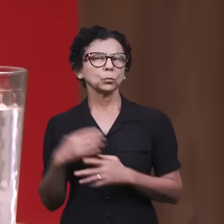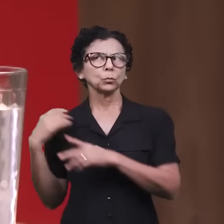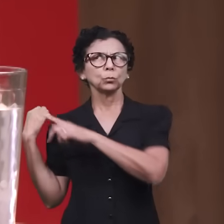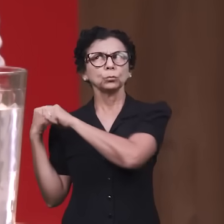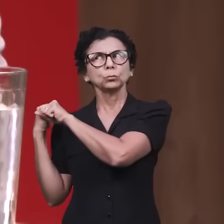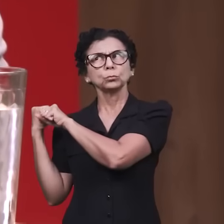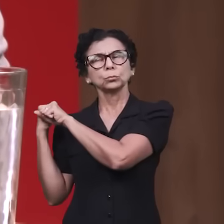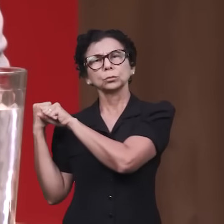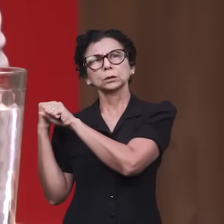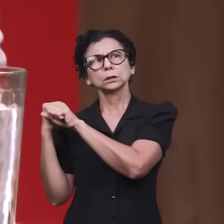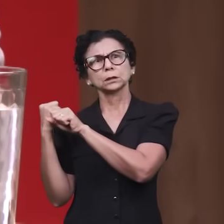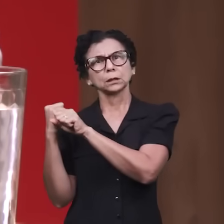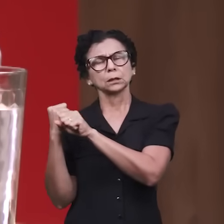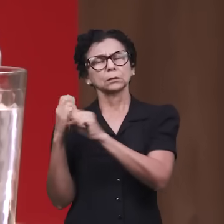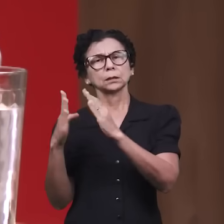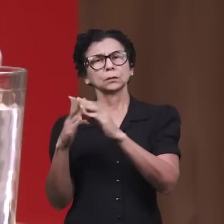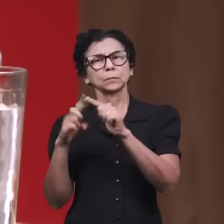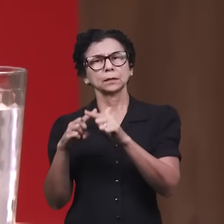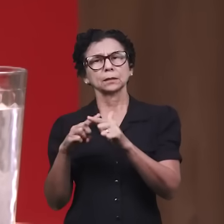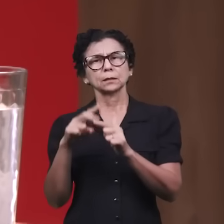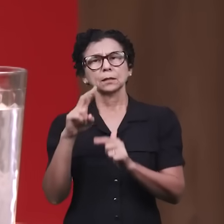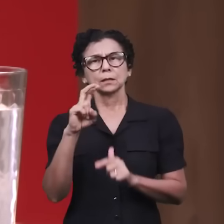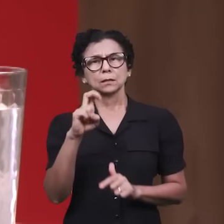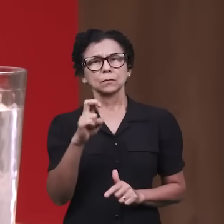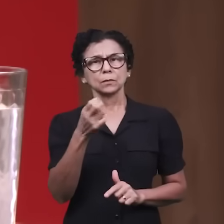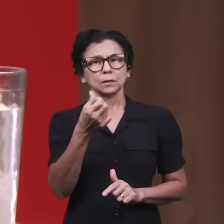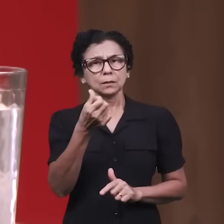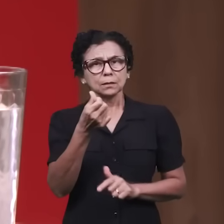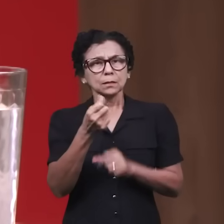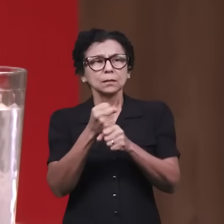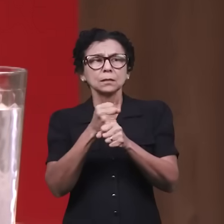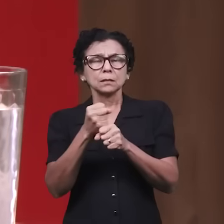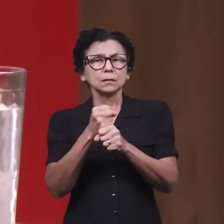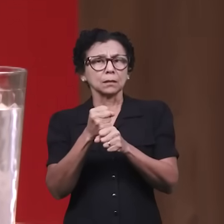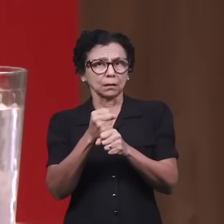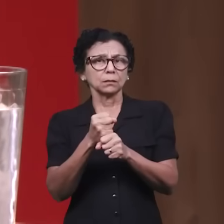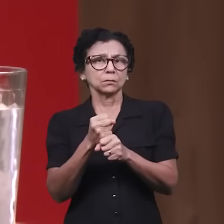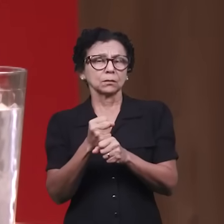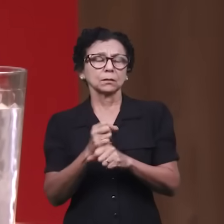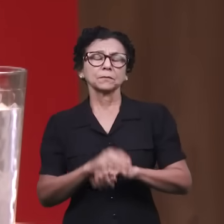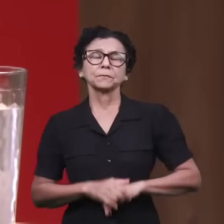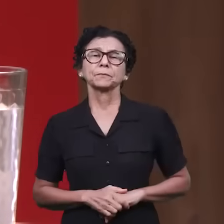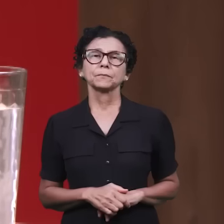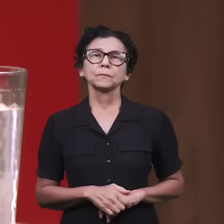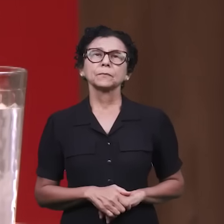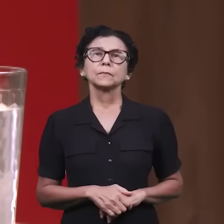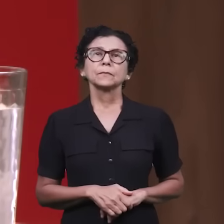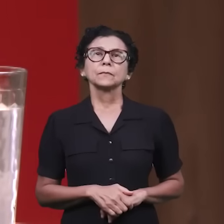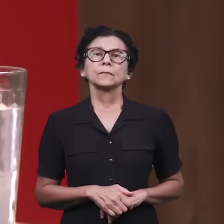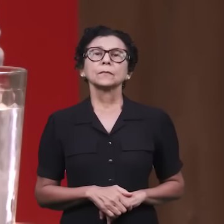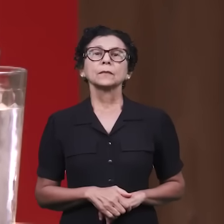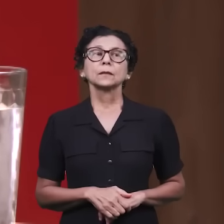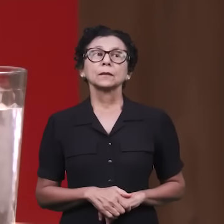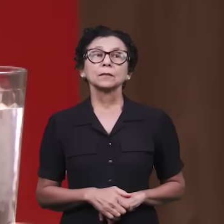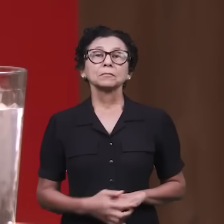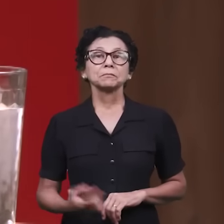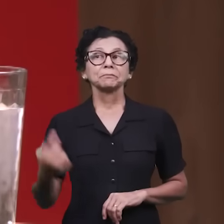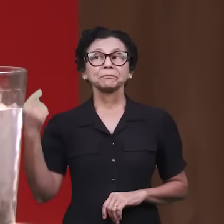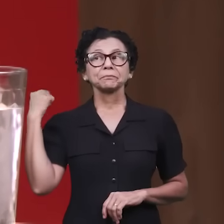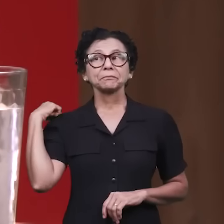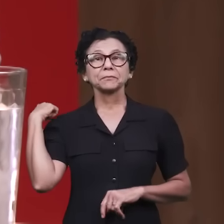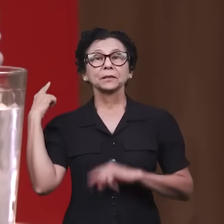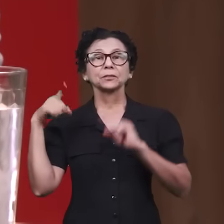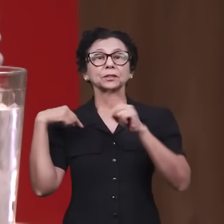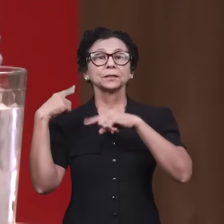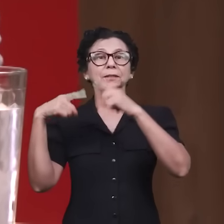ao longo dos anos. Nós estamos com 56 anos de idade. Então, completamos agora 56 anos. Então, nós já temos uma